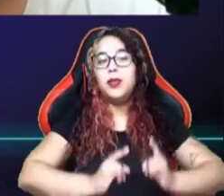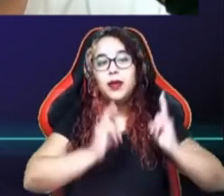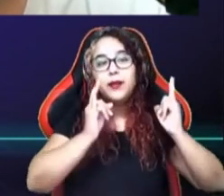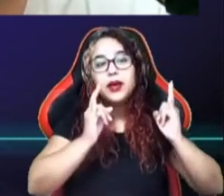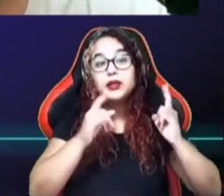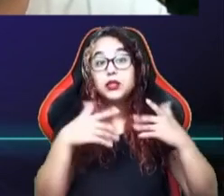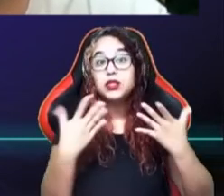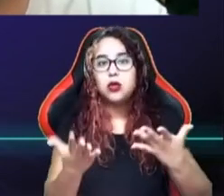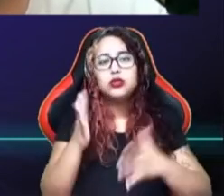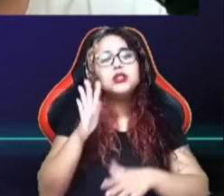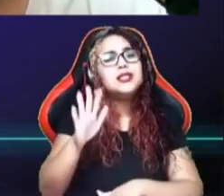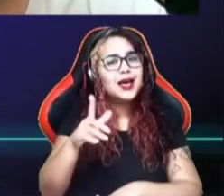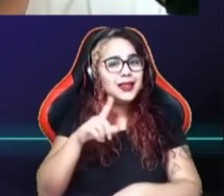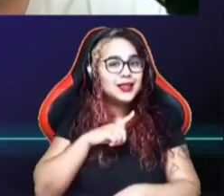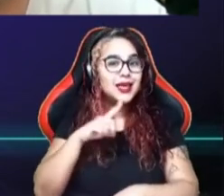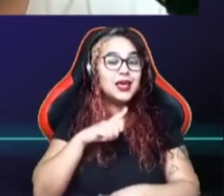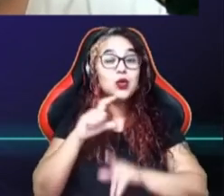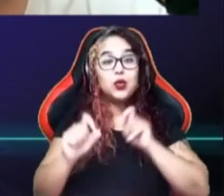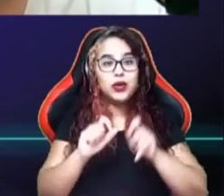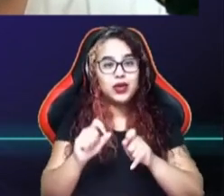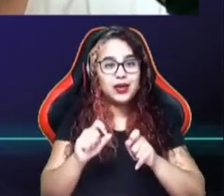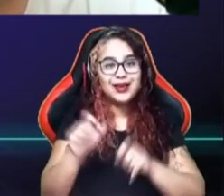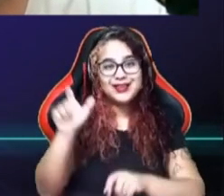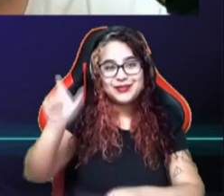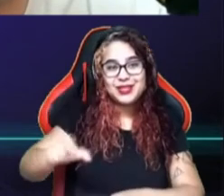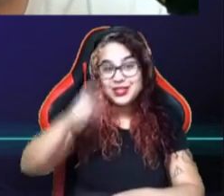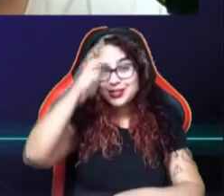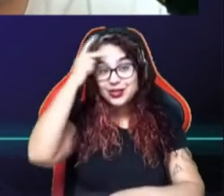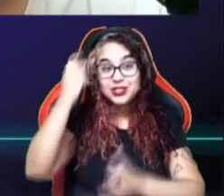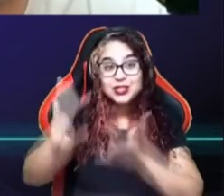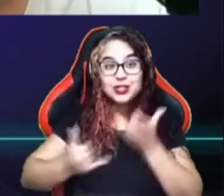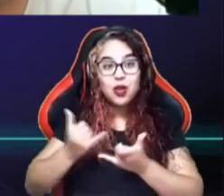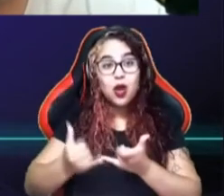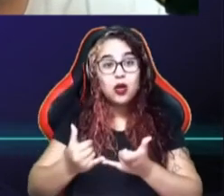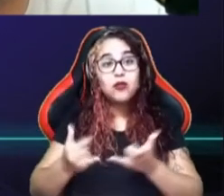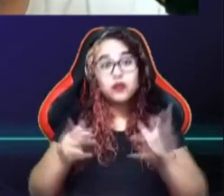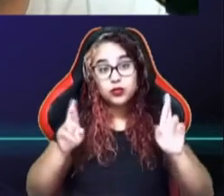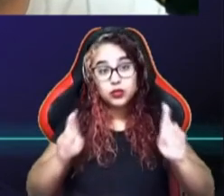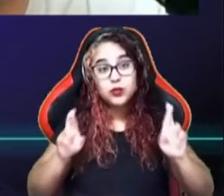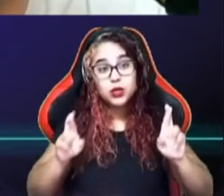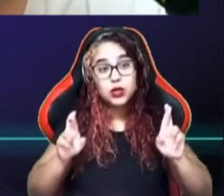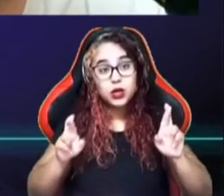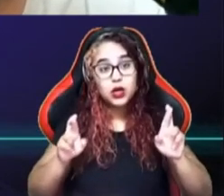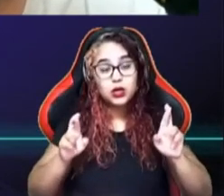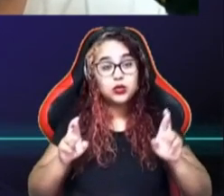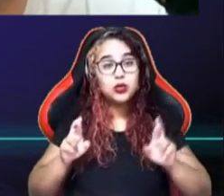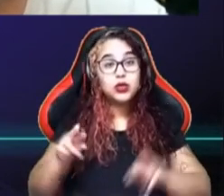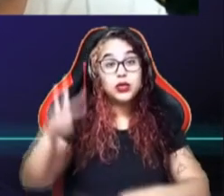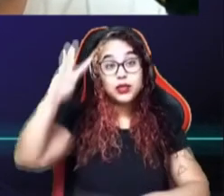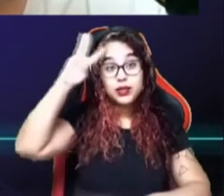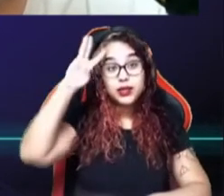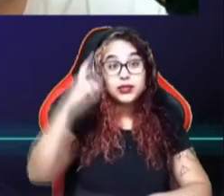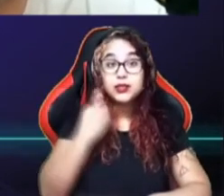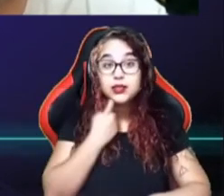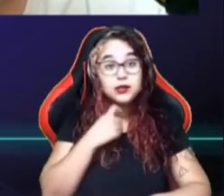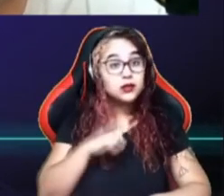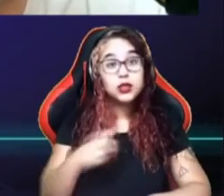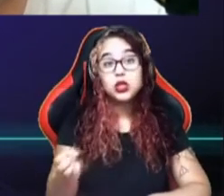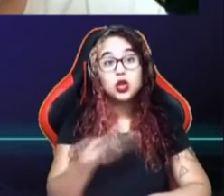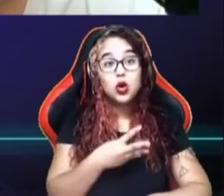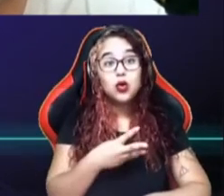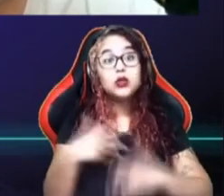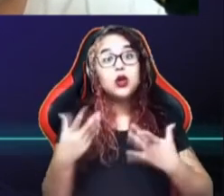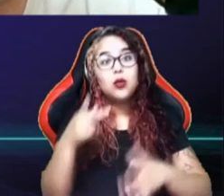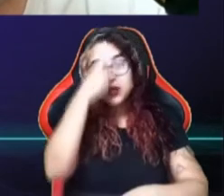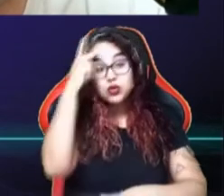meio que uma cadência de que os jogadores esperam já que todas as terças e sextas vai ter algo novo. E aí elas sempre voltam para o jogo já